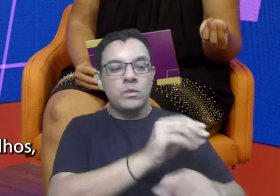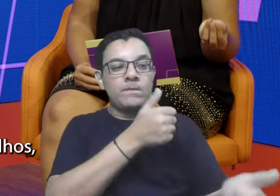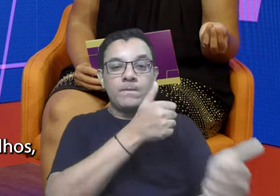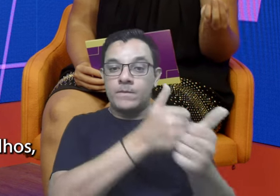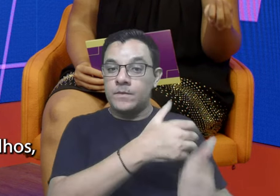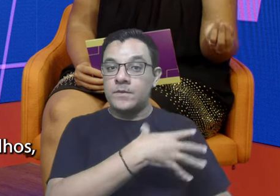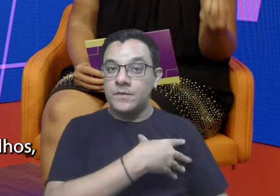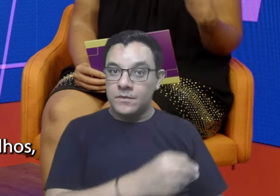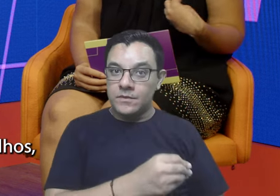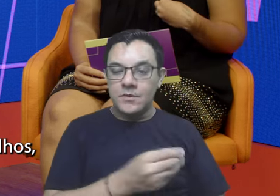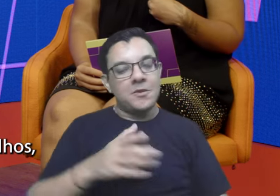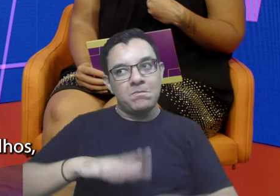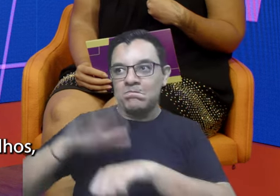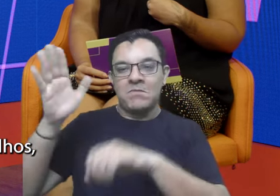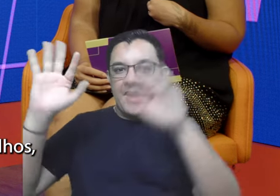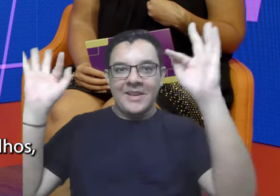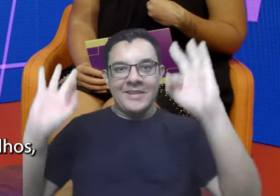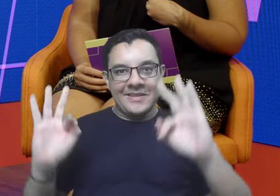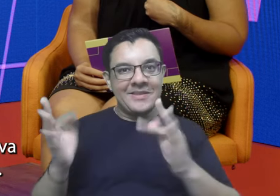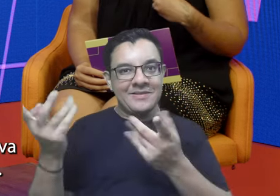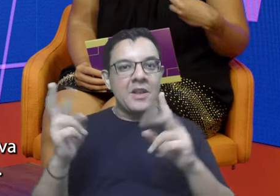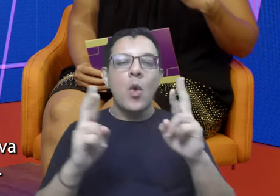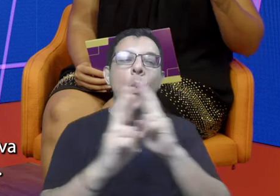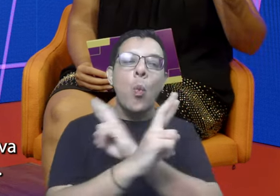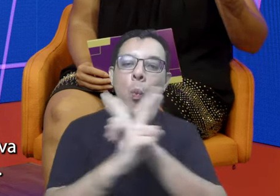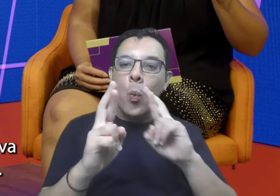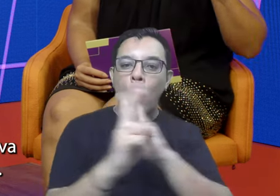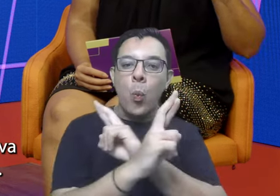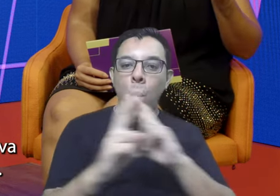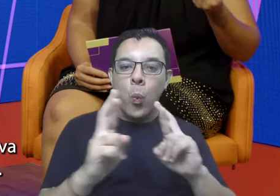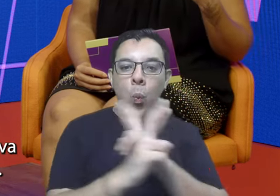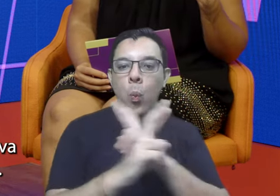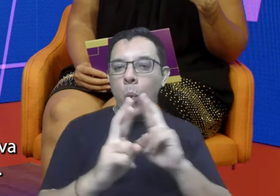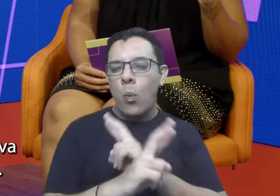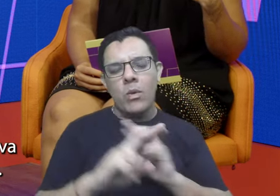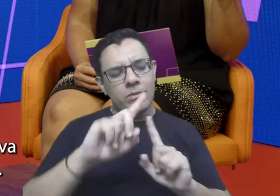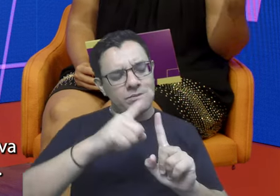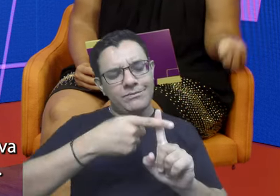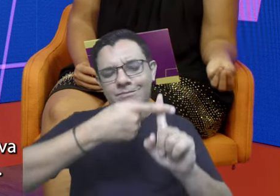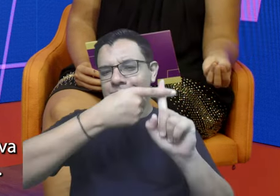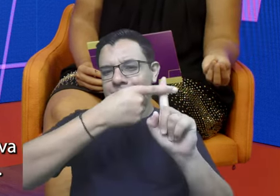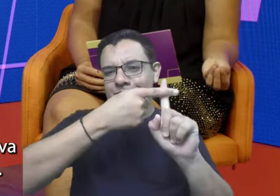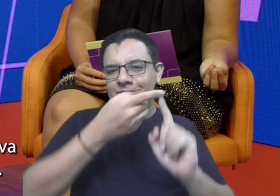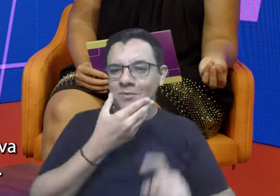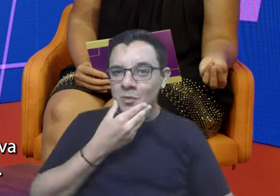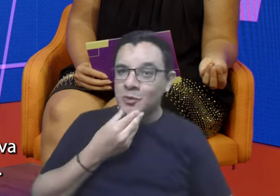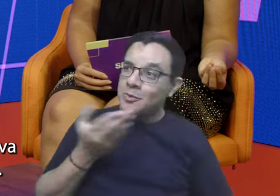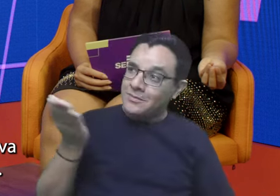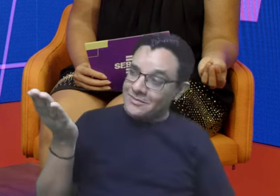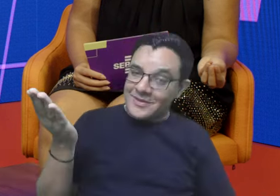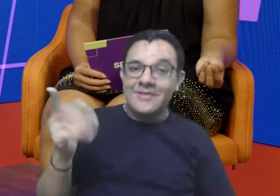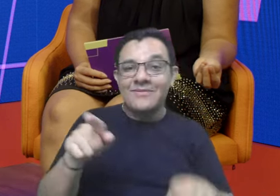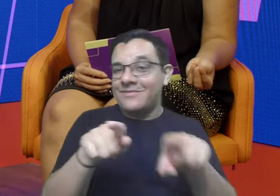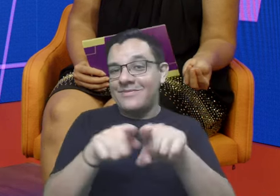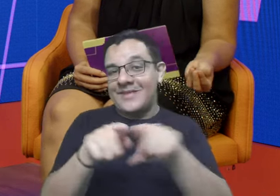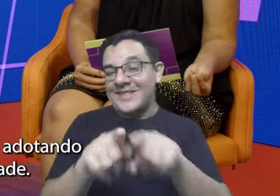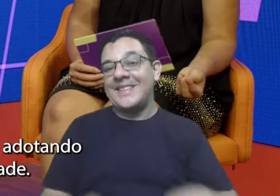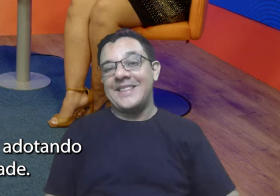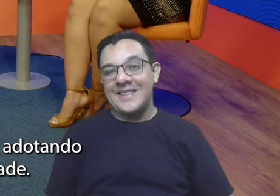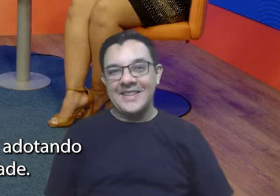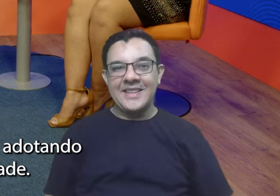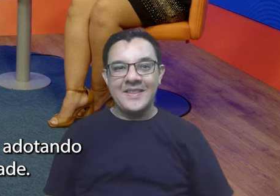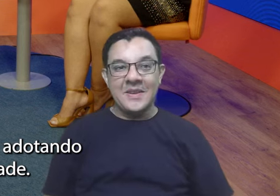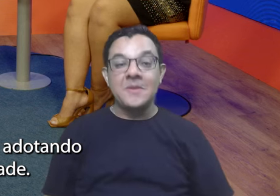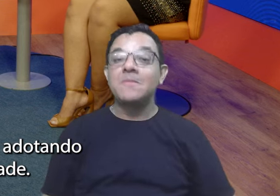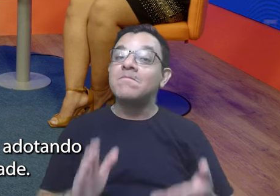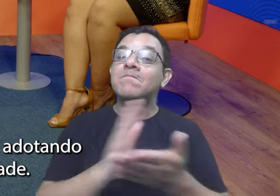com seus filhos Eles são mais felizes essas essa relação ela é muito positiva pros homens também né Então faz tanto que